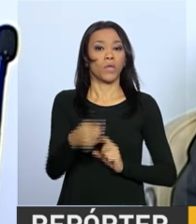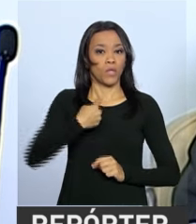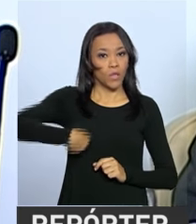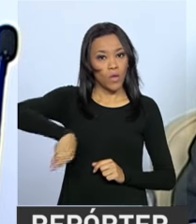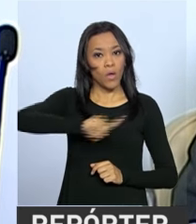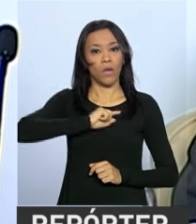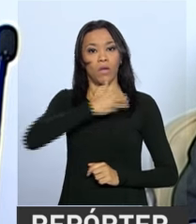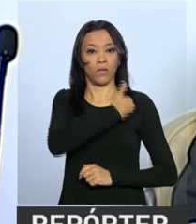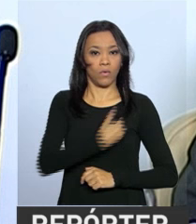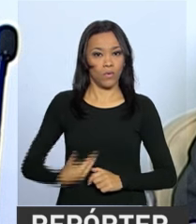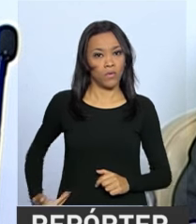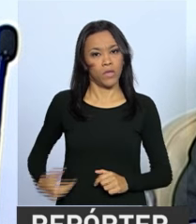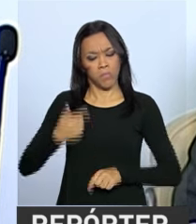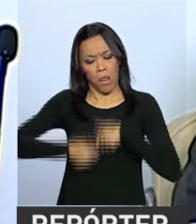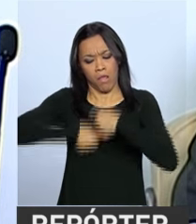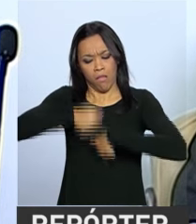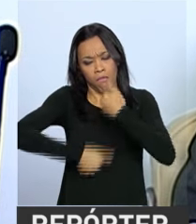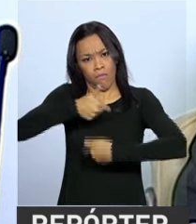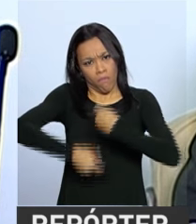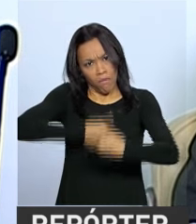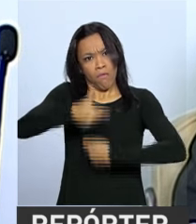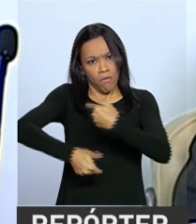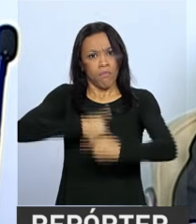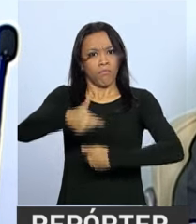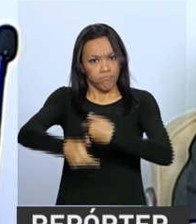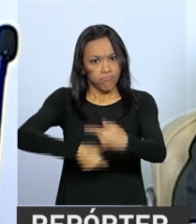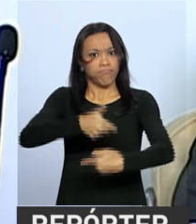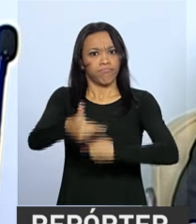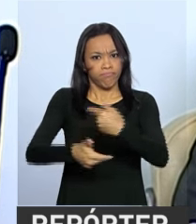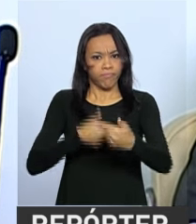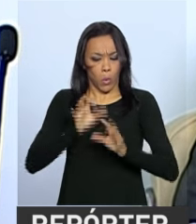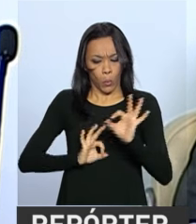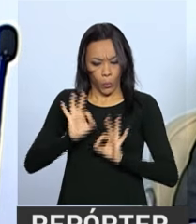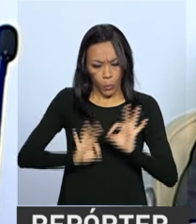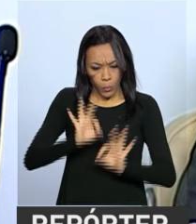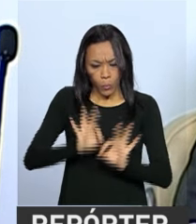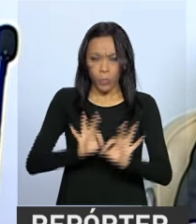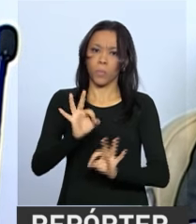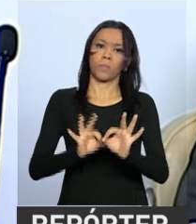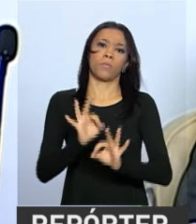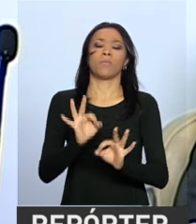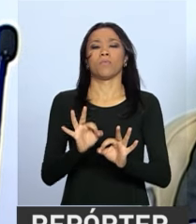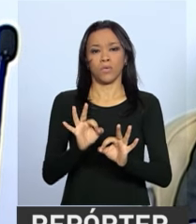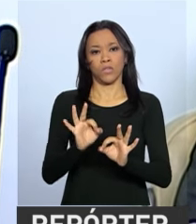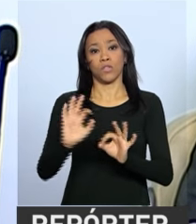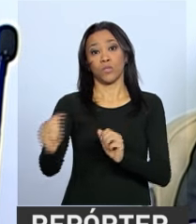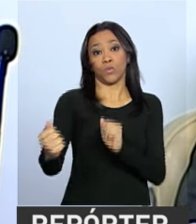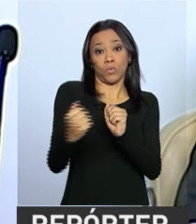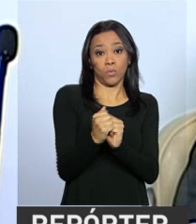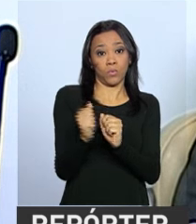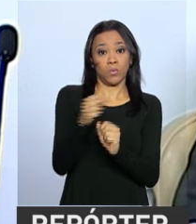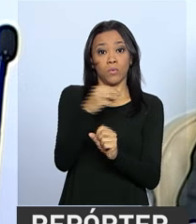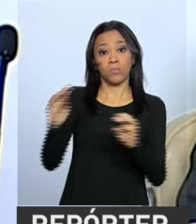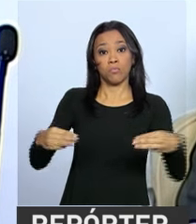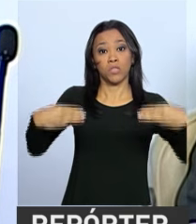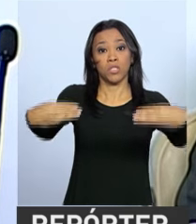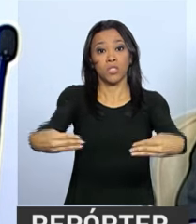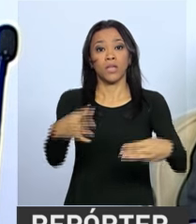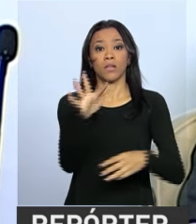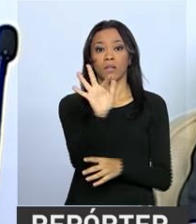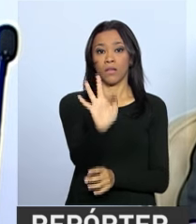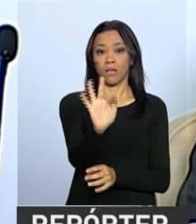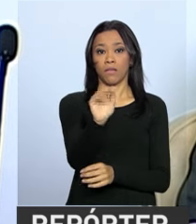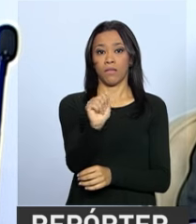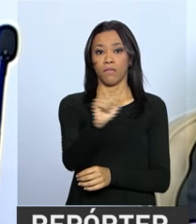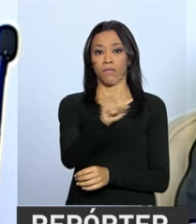fazendo um amplo trabalho né Eh juntamente com o ministério da fazenda de revisão